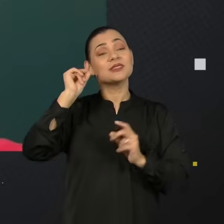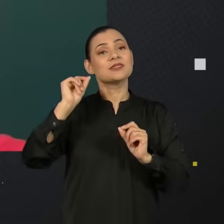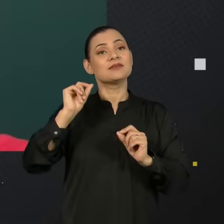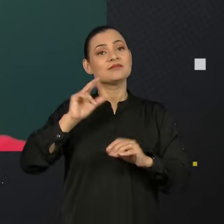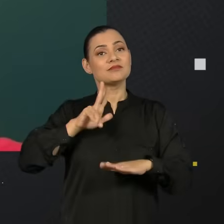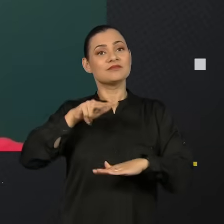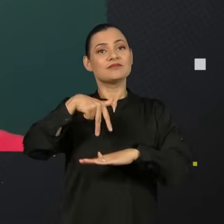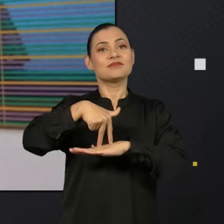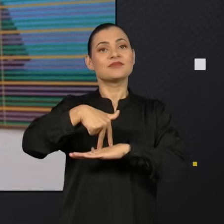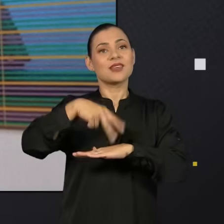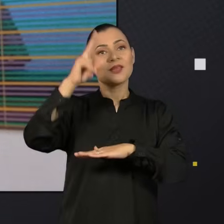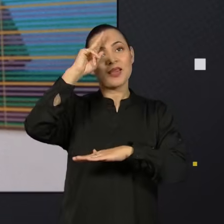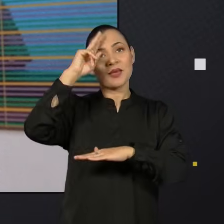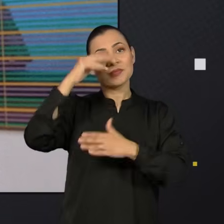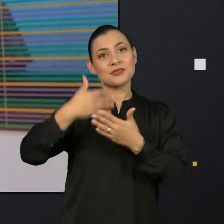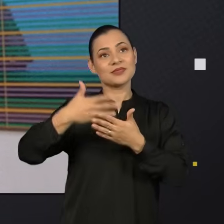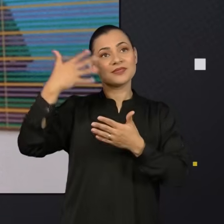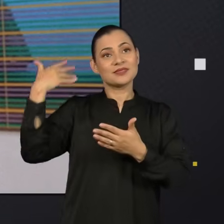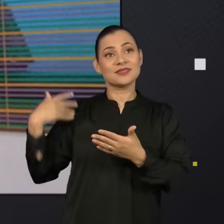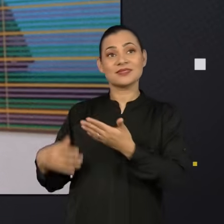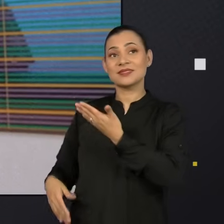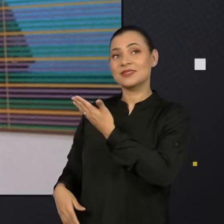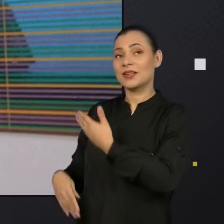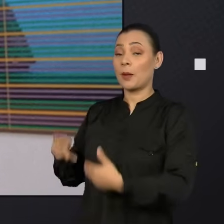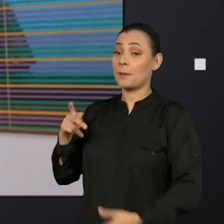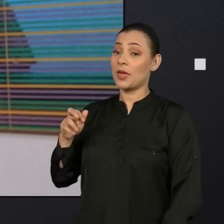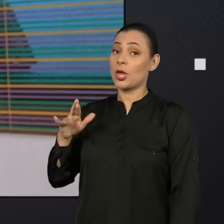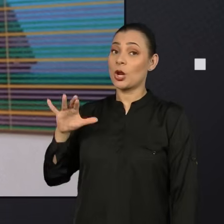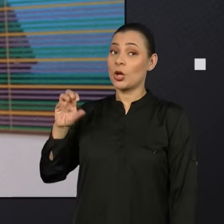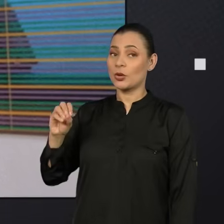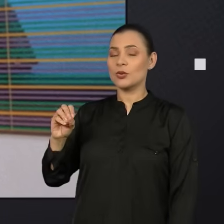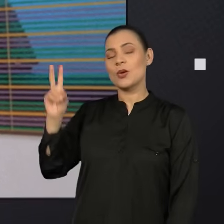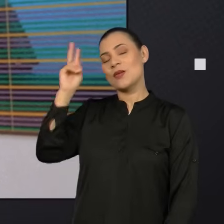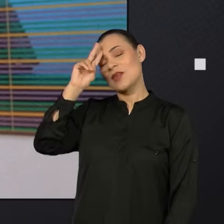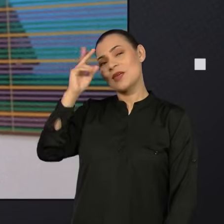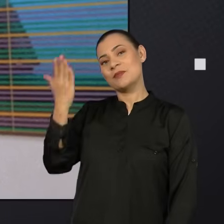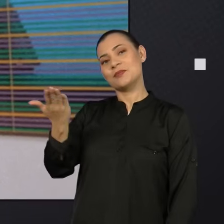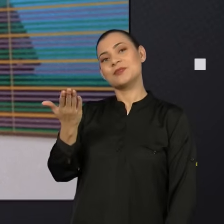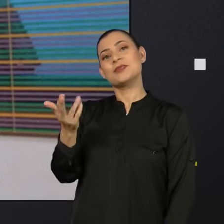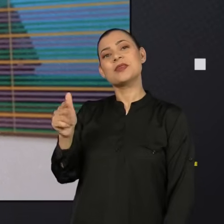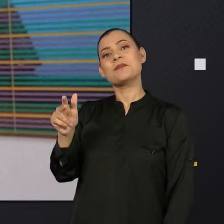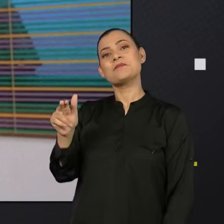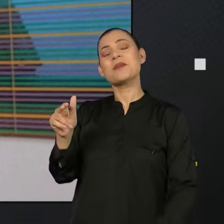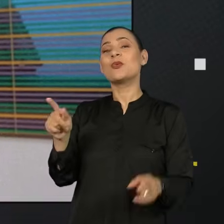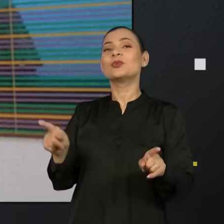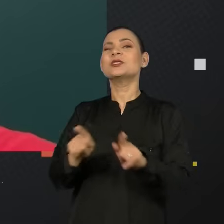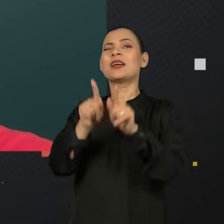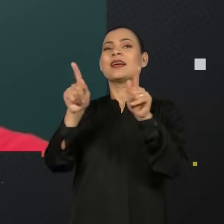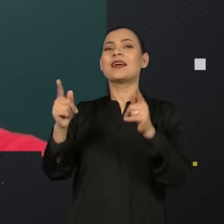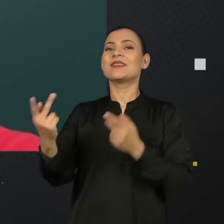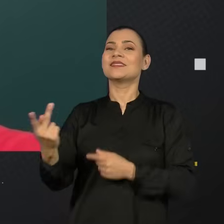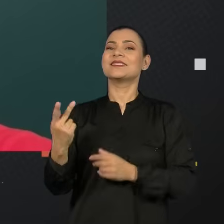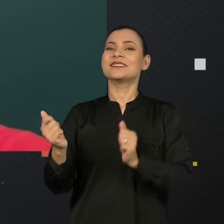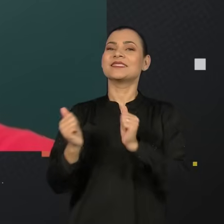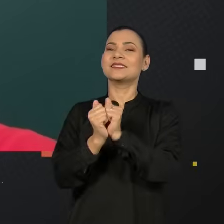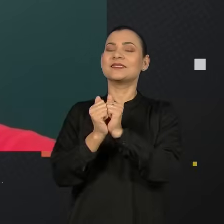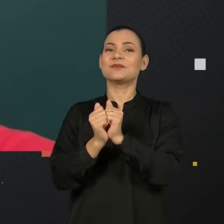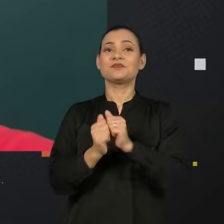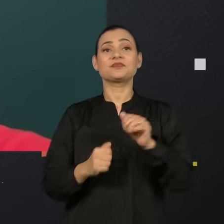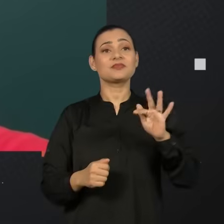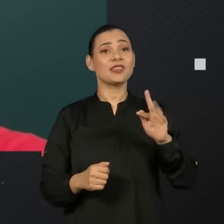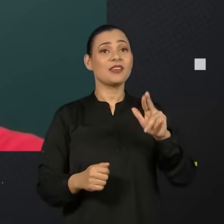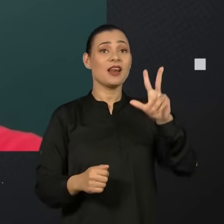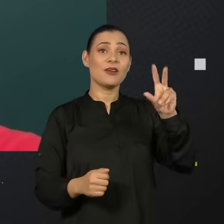isso, que eu sou o Perônio, eu lembro do meu querido irmão Tíbio, Flávio de Souza. O Flávio é um irmão